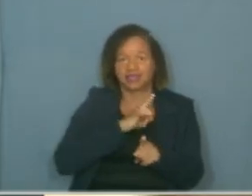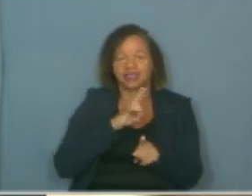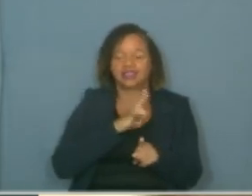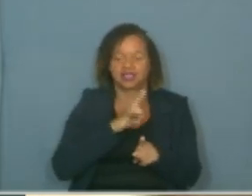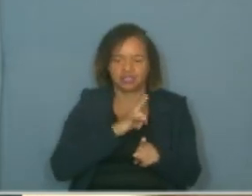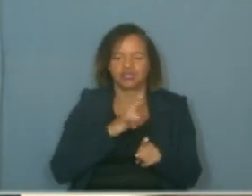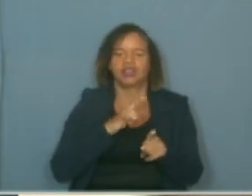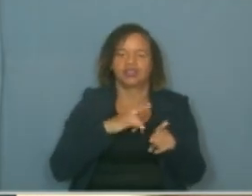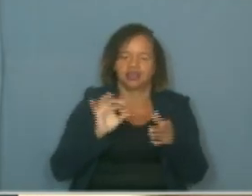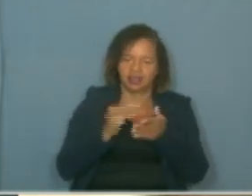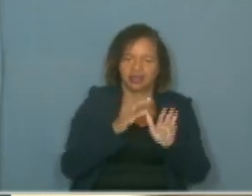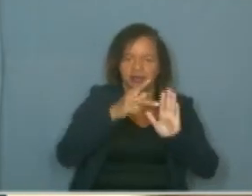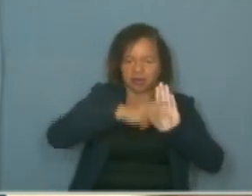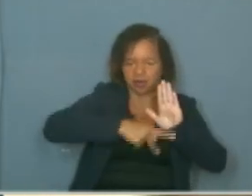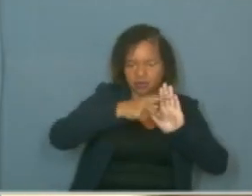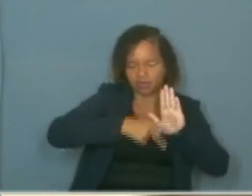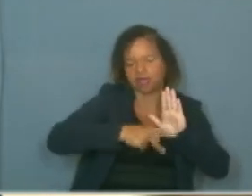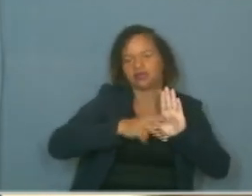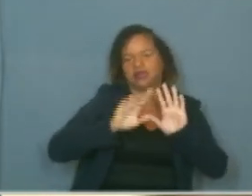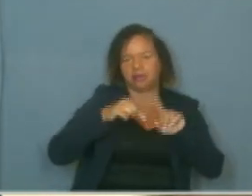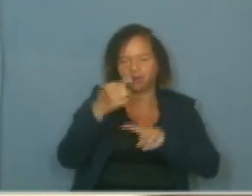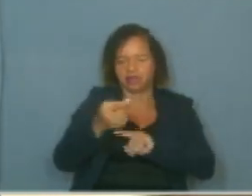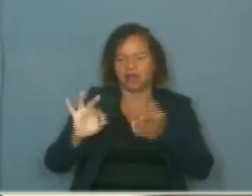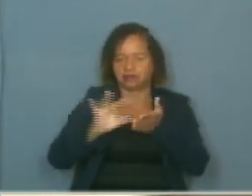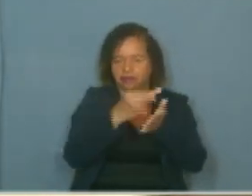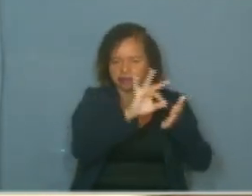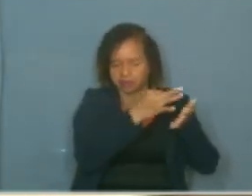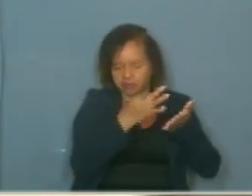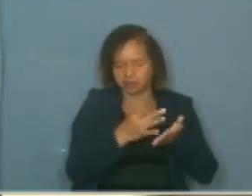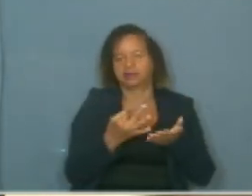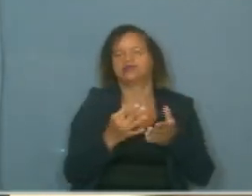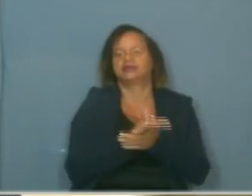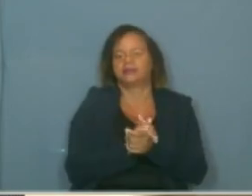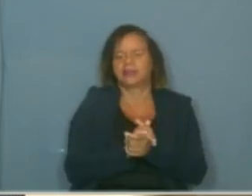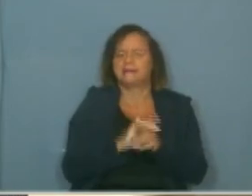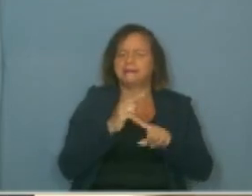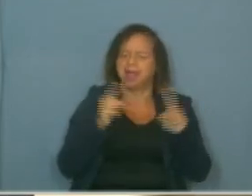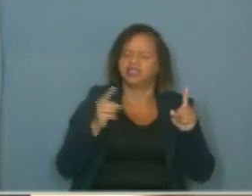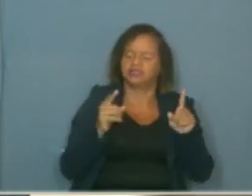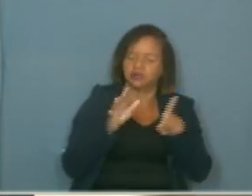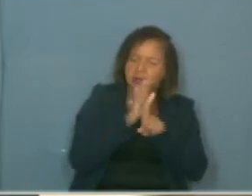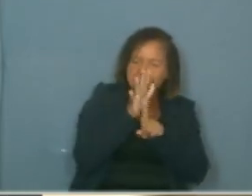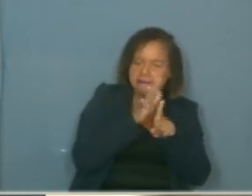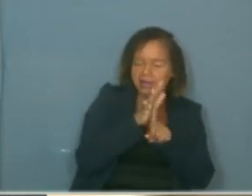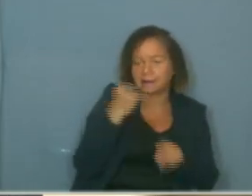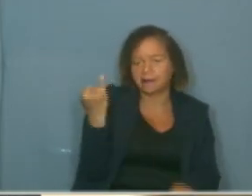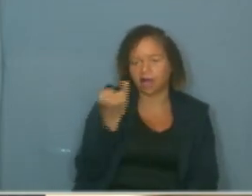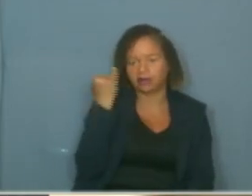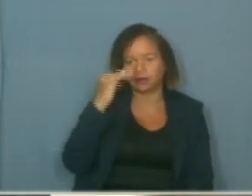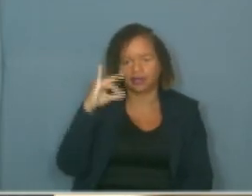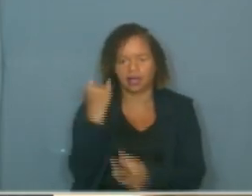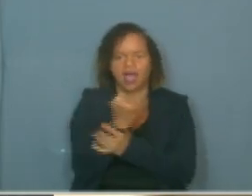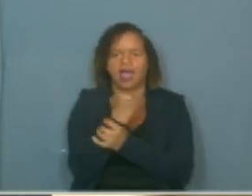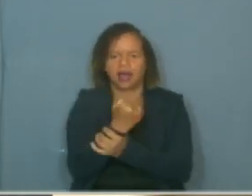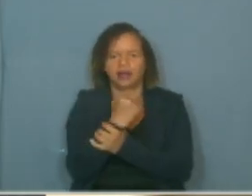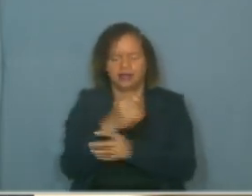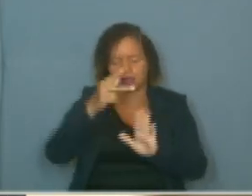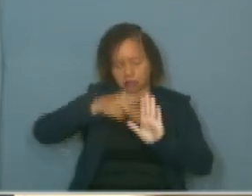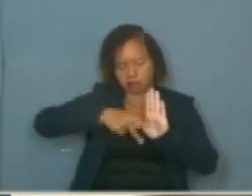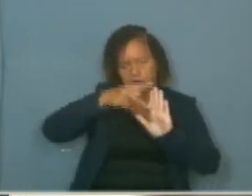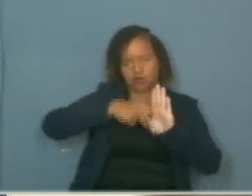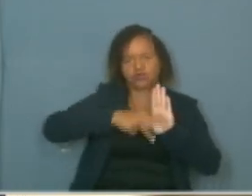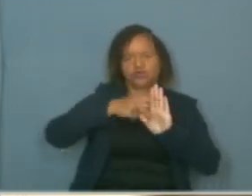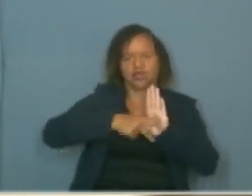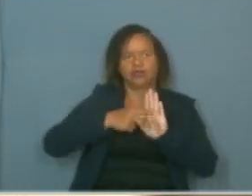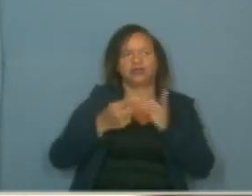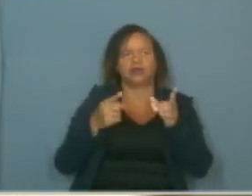do projeto, chegou aqui na casa depois dele já assinado e tramitando, mas fez uma emenda importante que garante que esse projeto esteja de